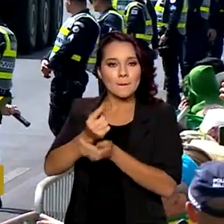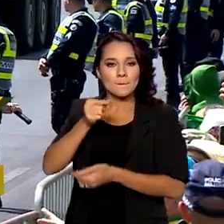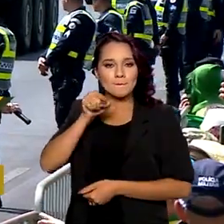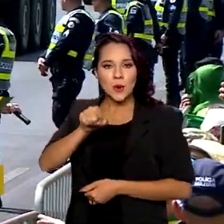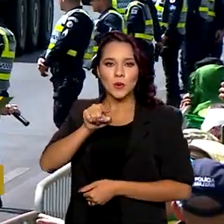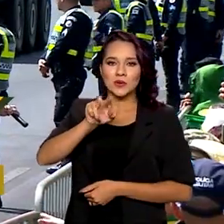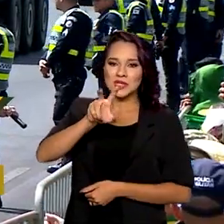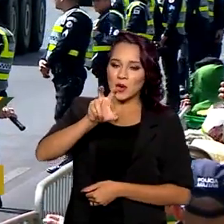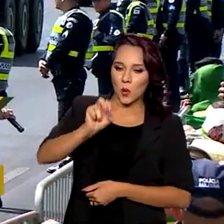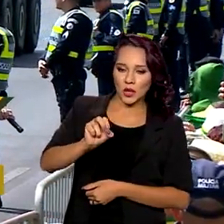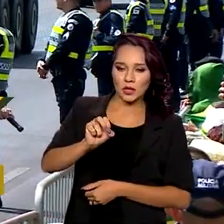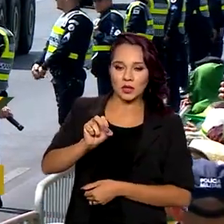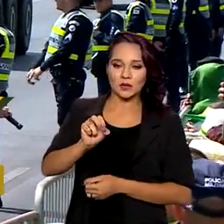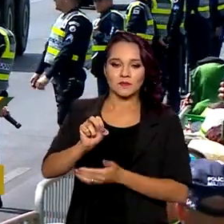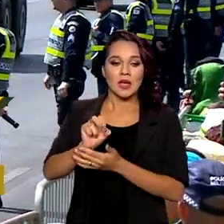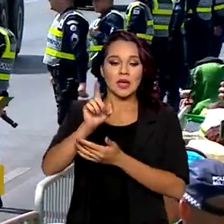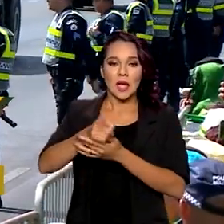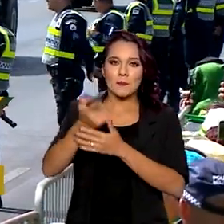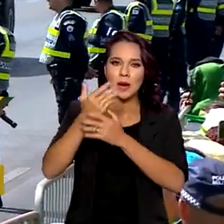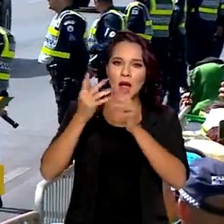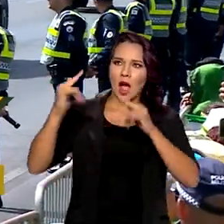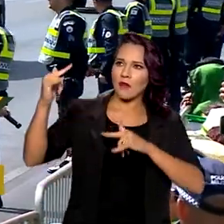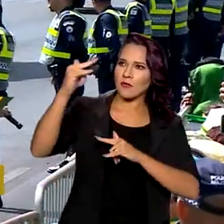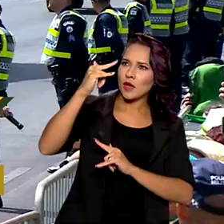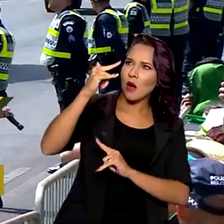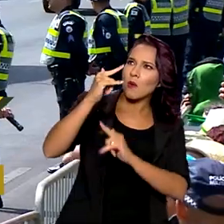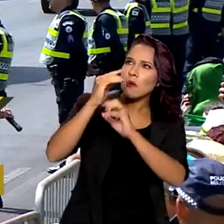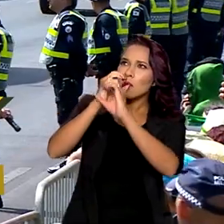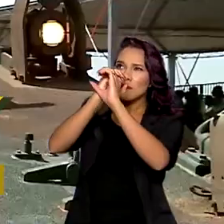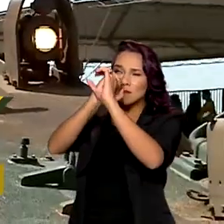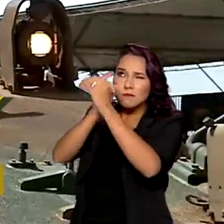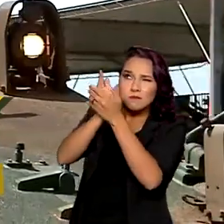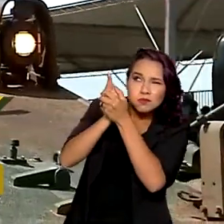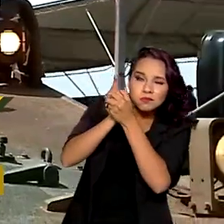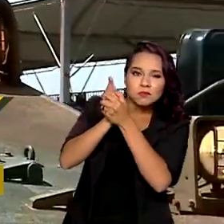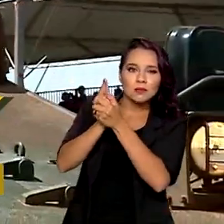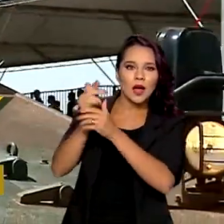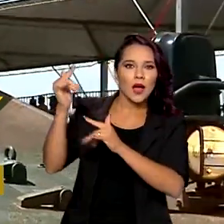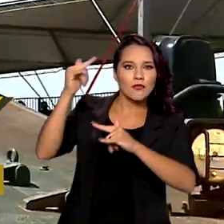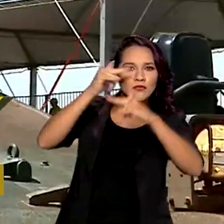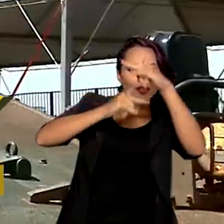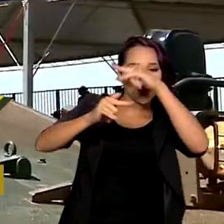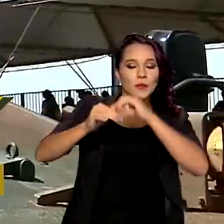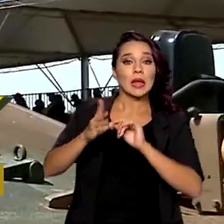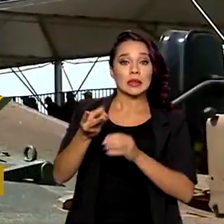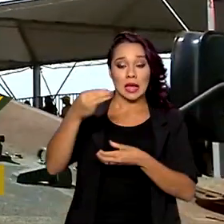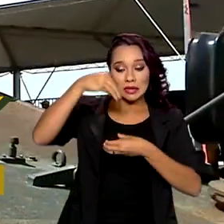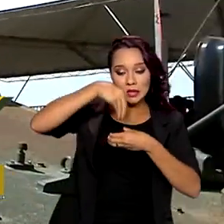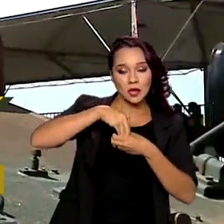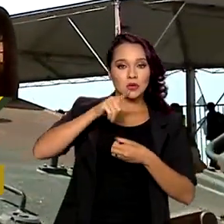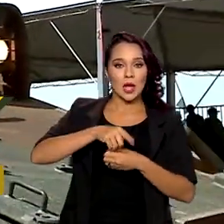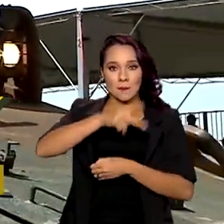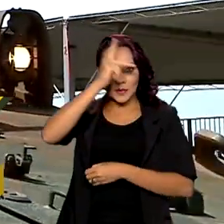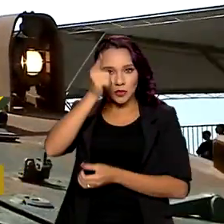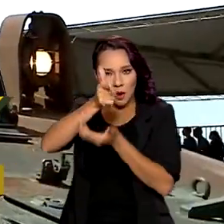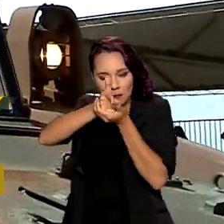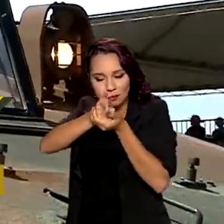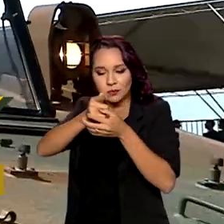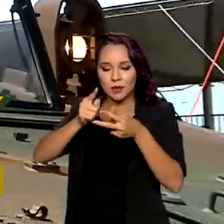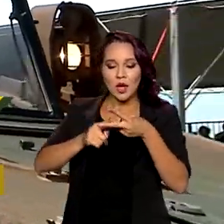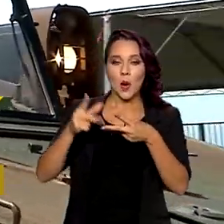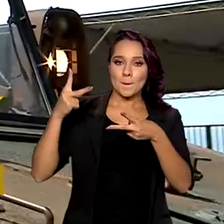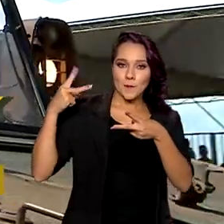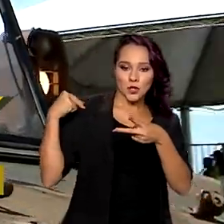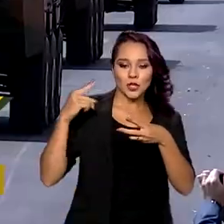uma metralhadora antiaérea. E também ela comporta, né, um atirador, o comandante do carro motorista e